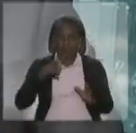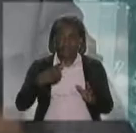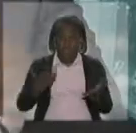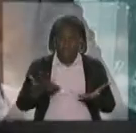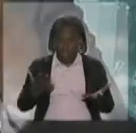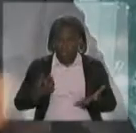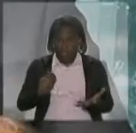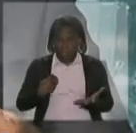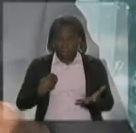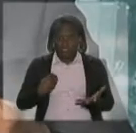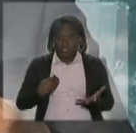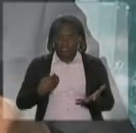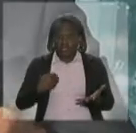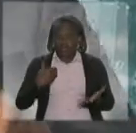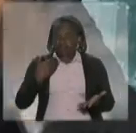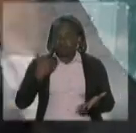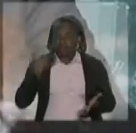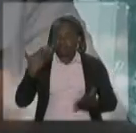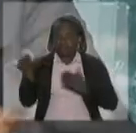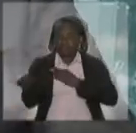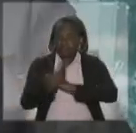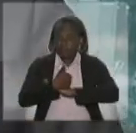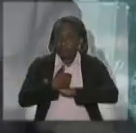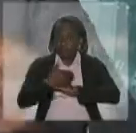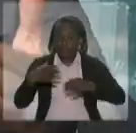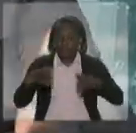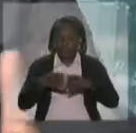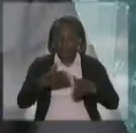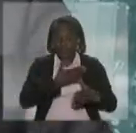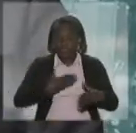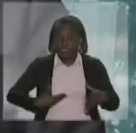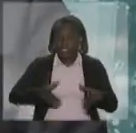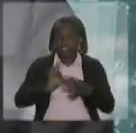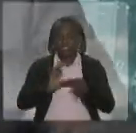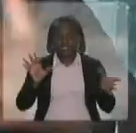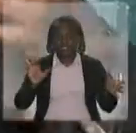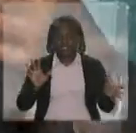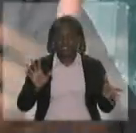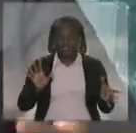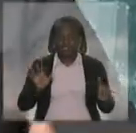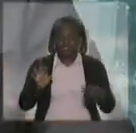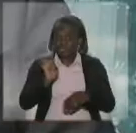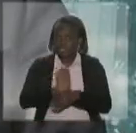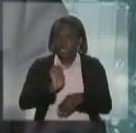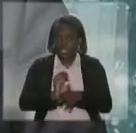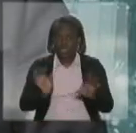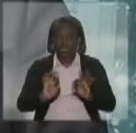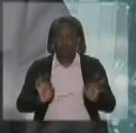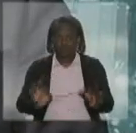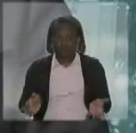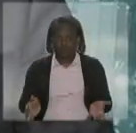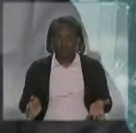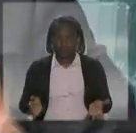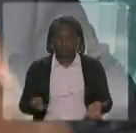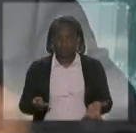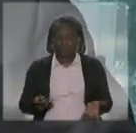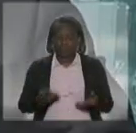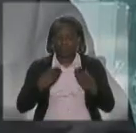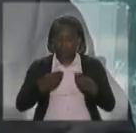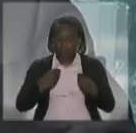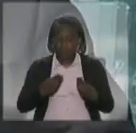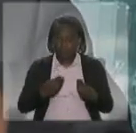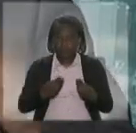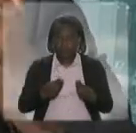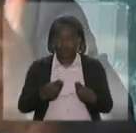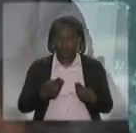a derrota do modelo liberal do estado mínimo do estado nenhum como